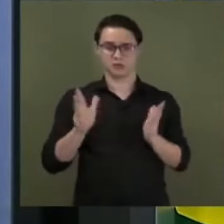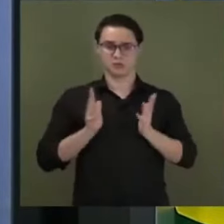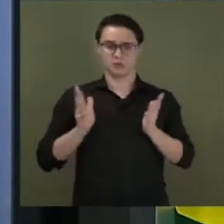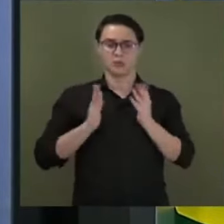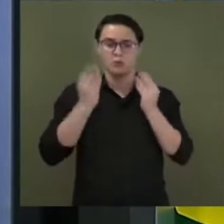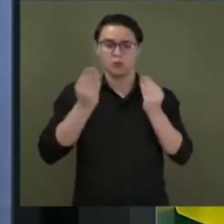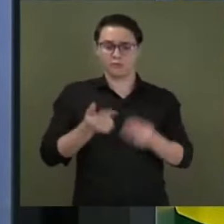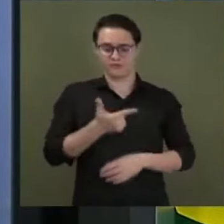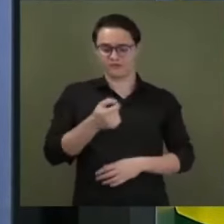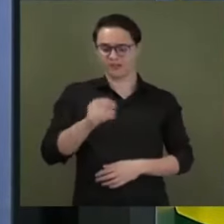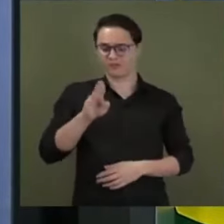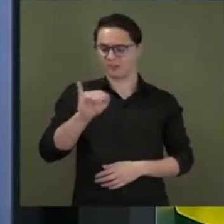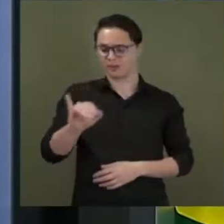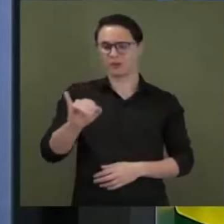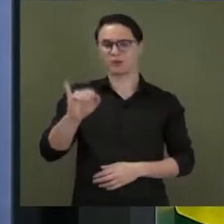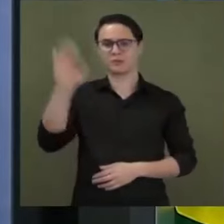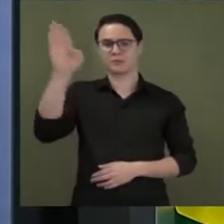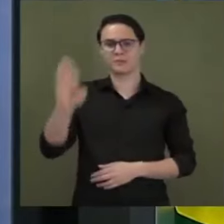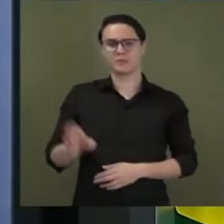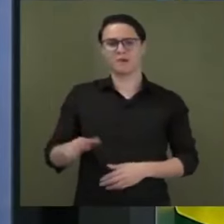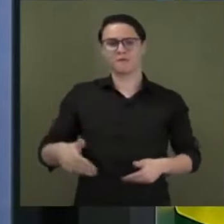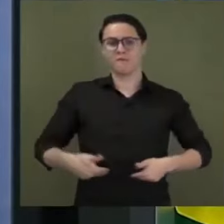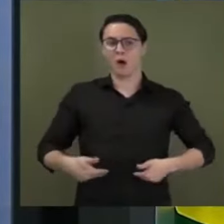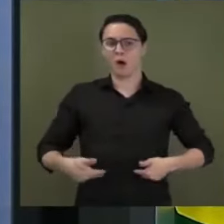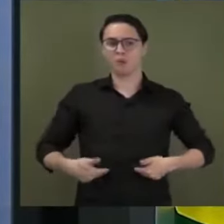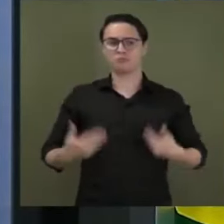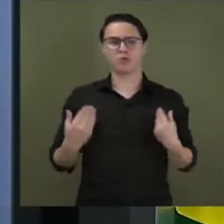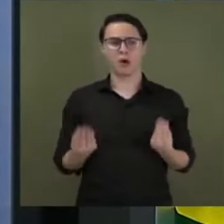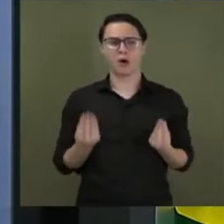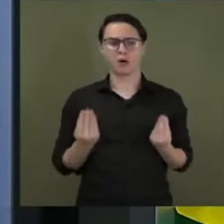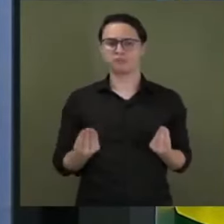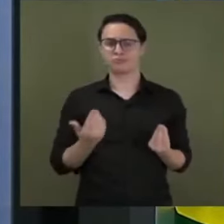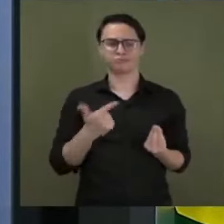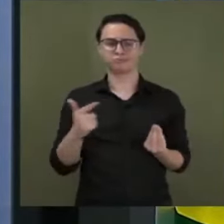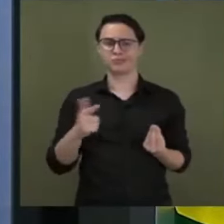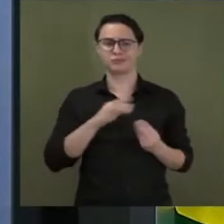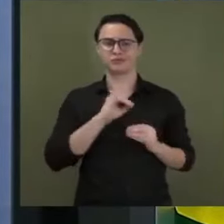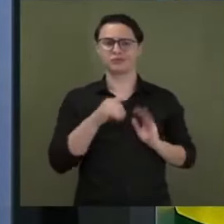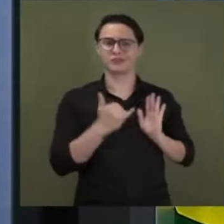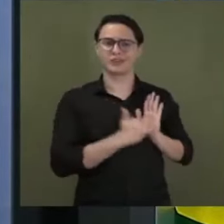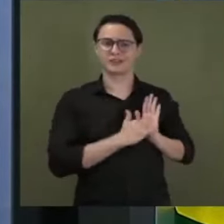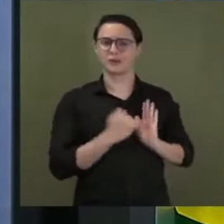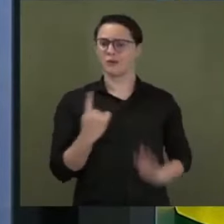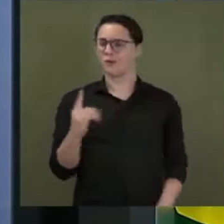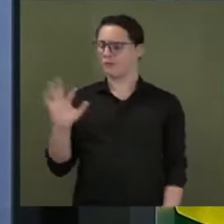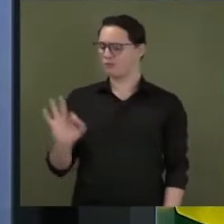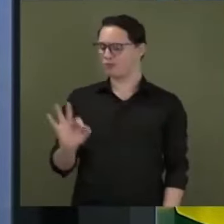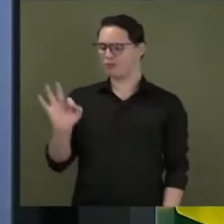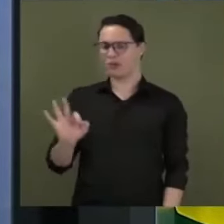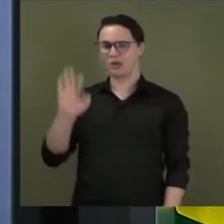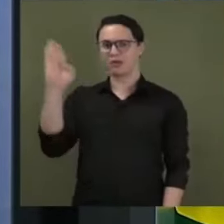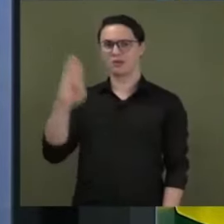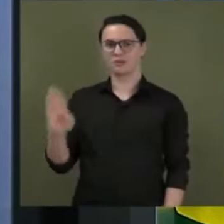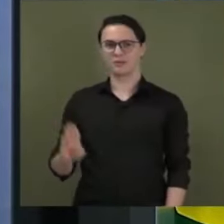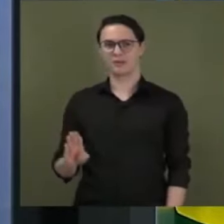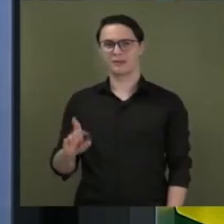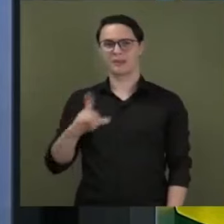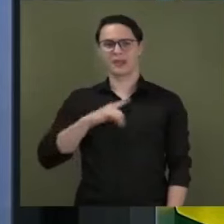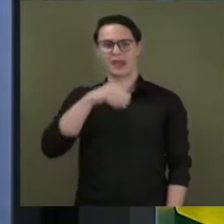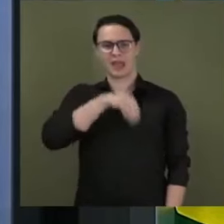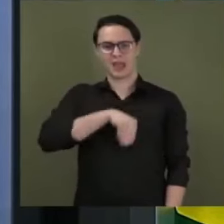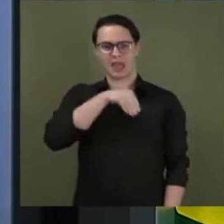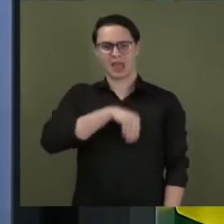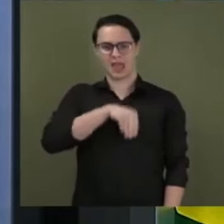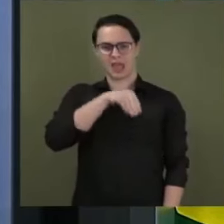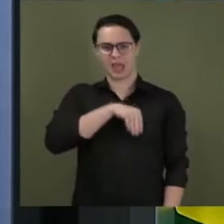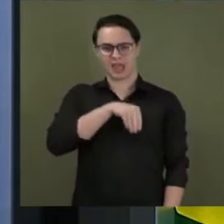milhões de brasileiros brasileiras passarem fome não há nenhuma razão para 1% dos brasileiros terem a mesma renda que